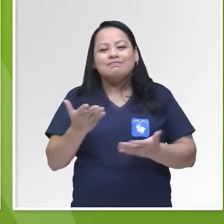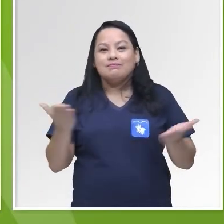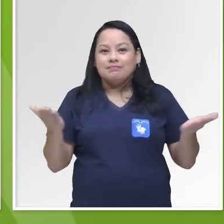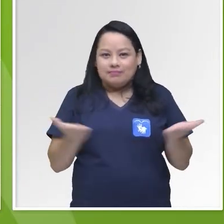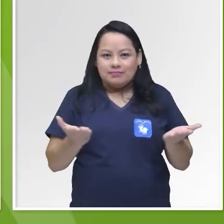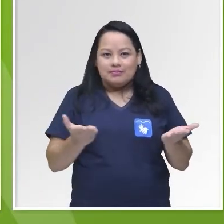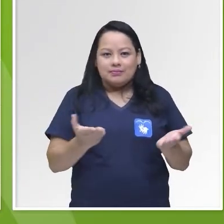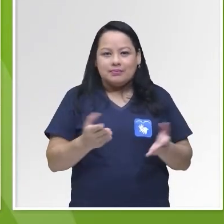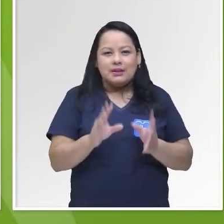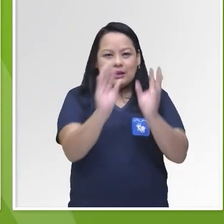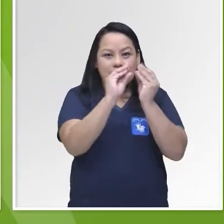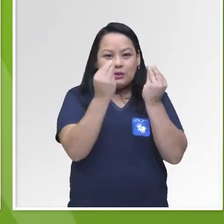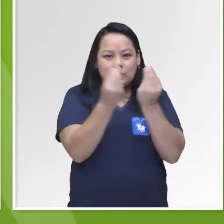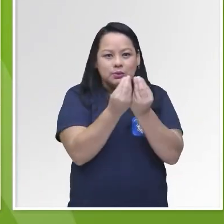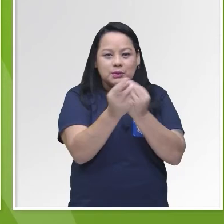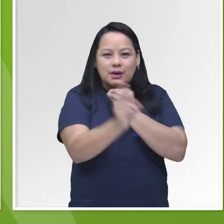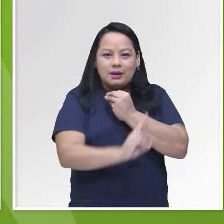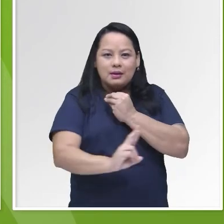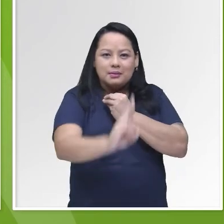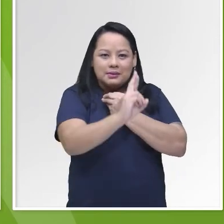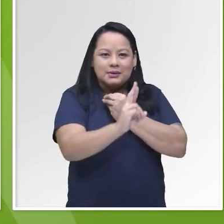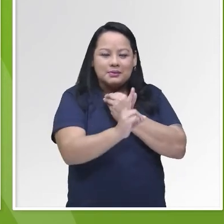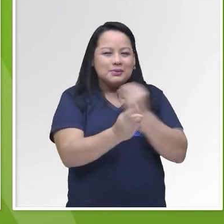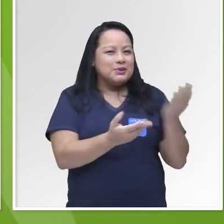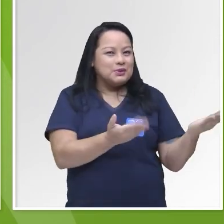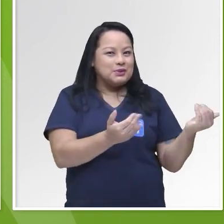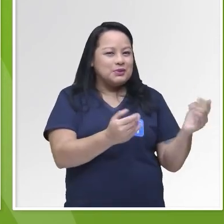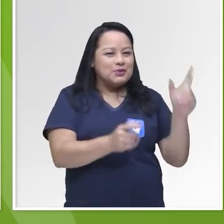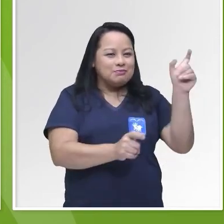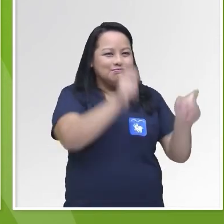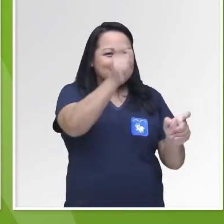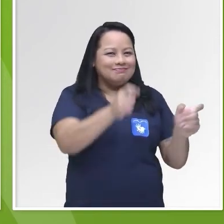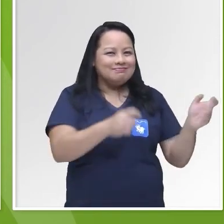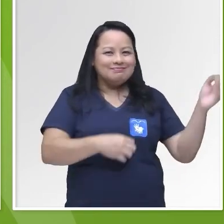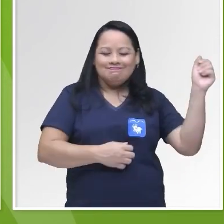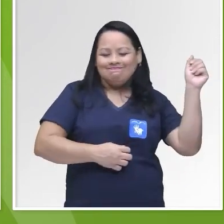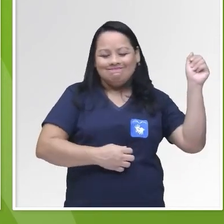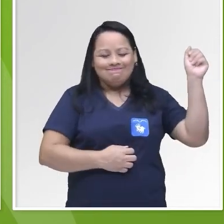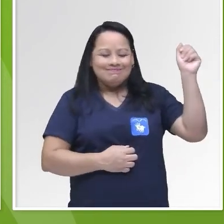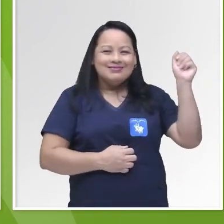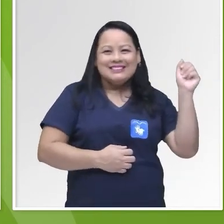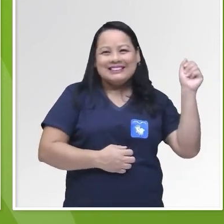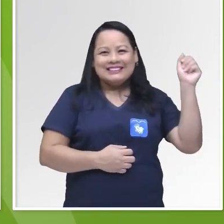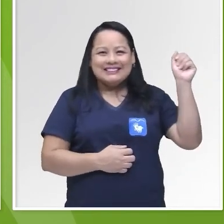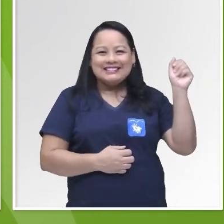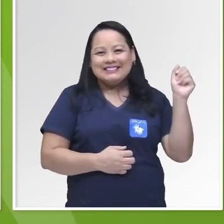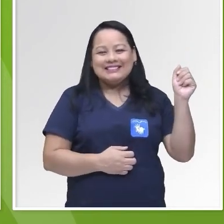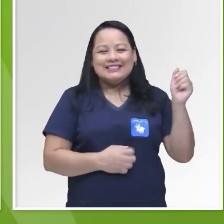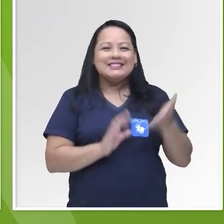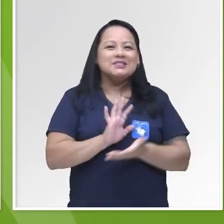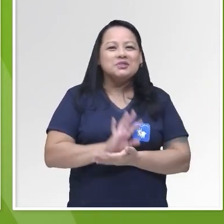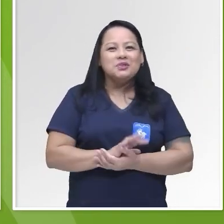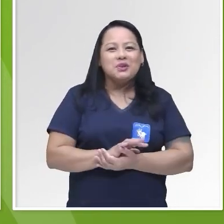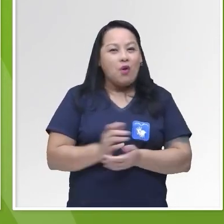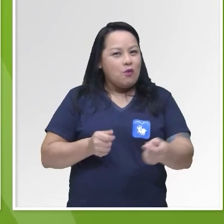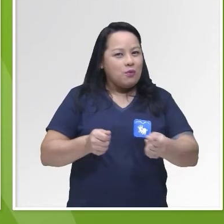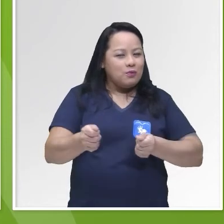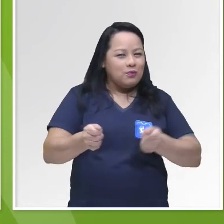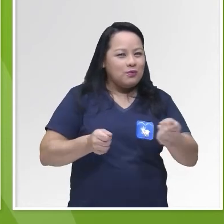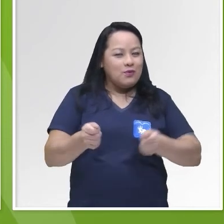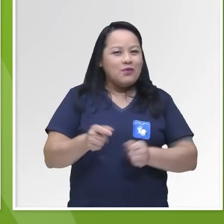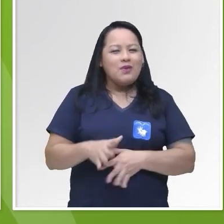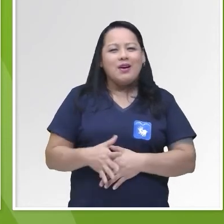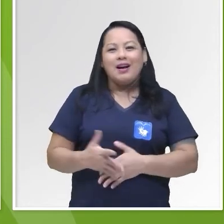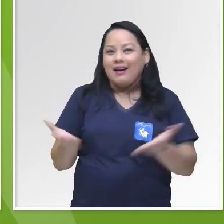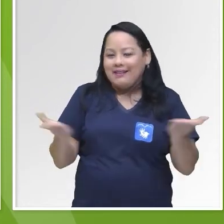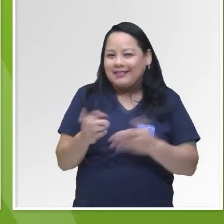Agora as substâncias são representadas por esses jovens dançando, né? De tarro dançando, papá, parará. Aí eu queria que